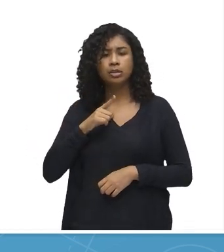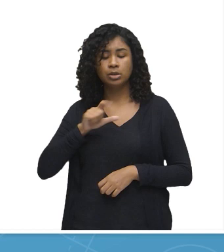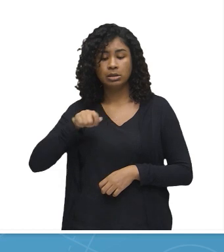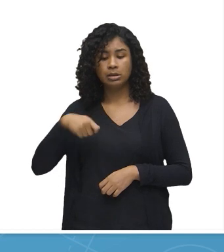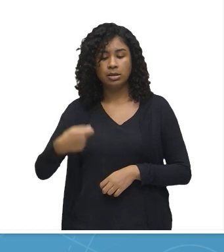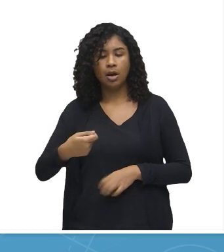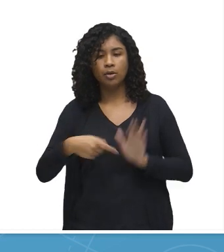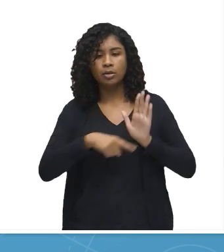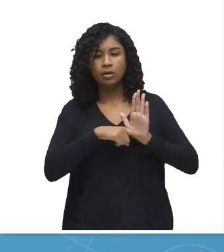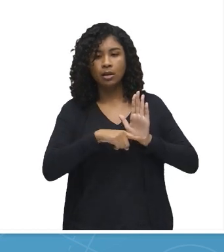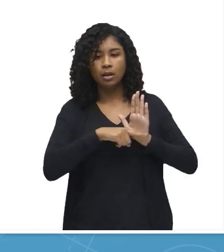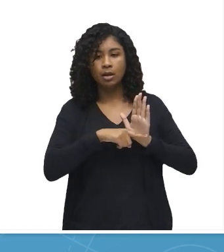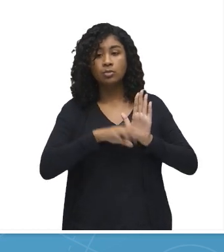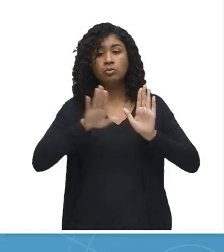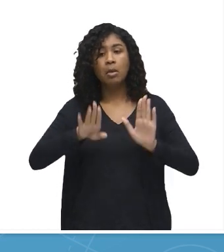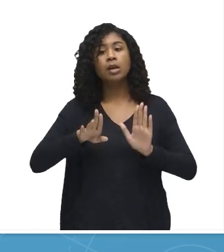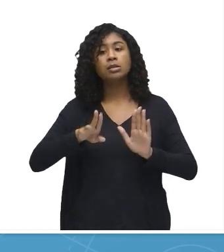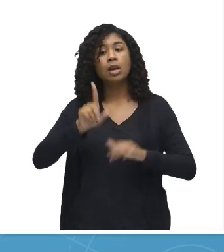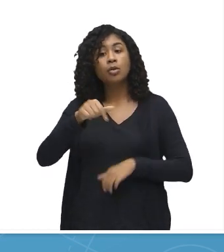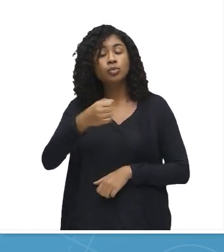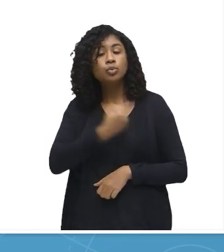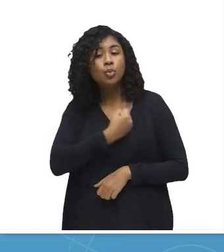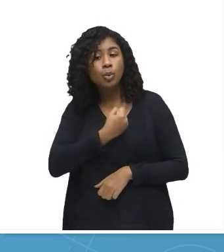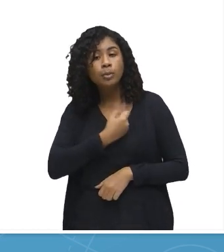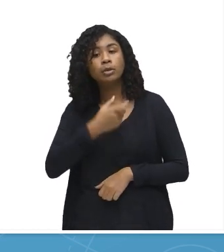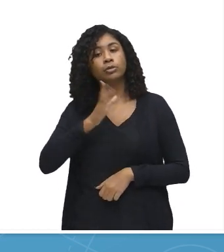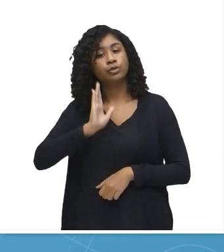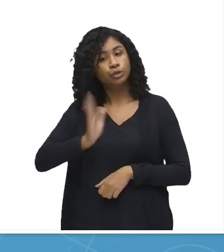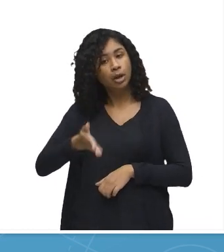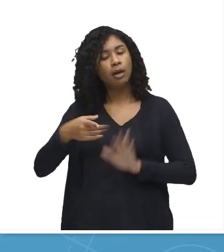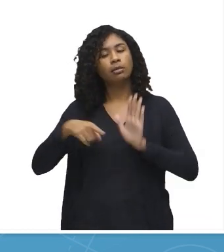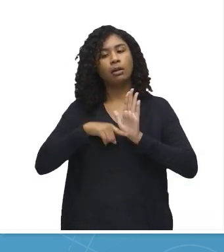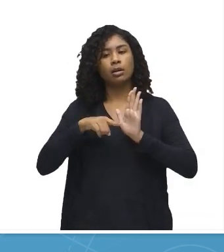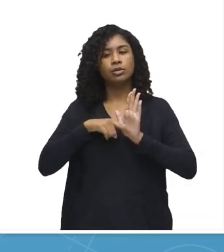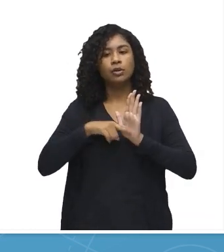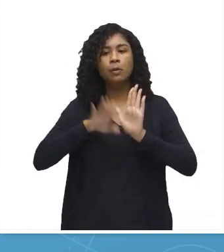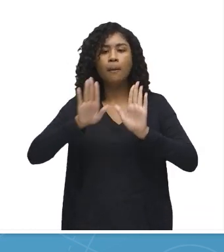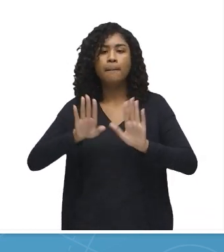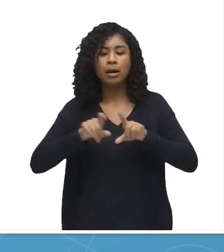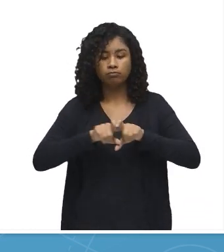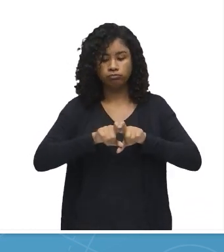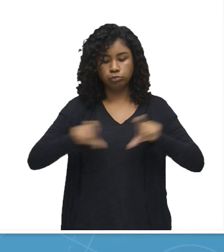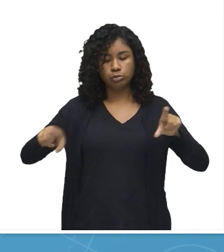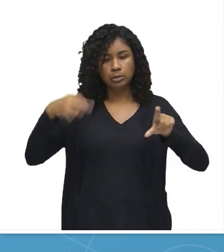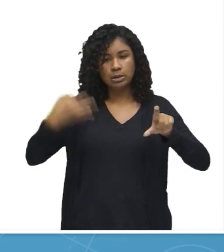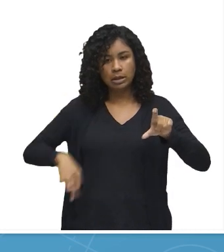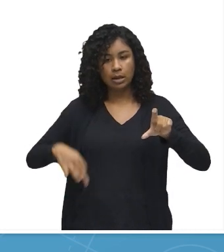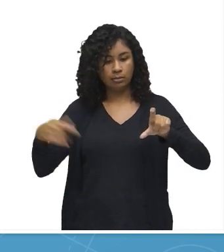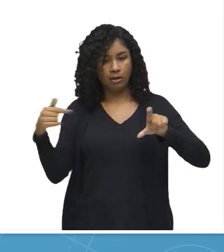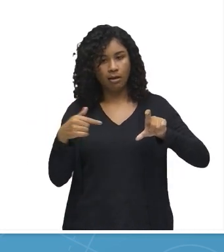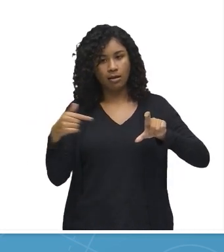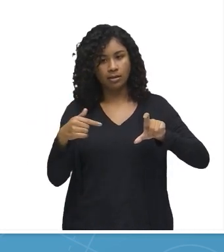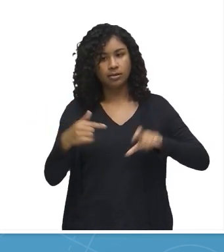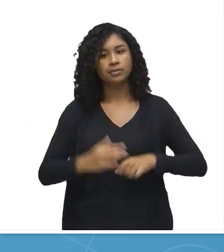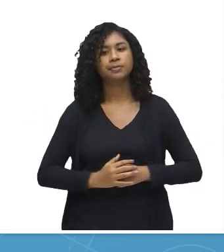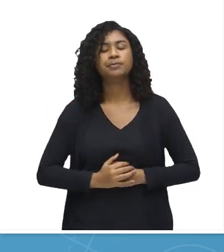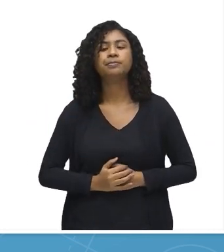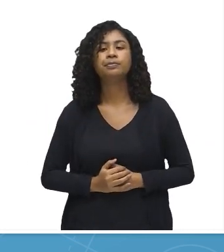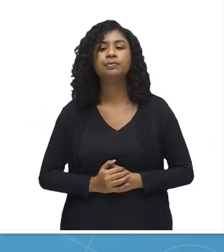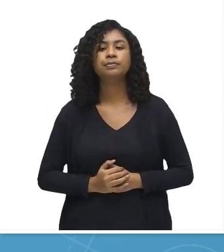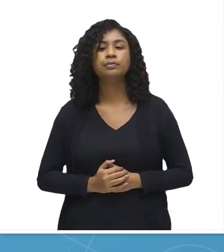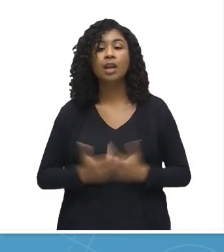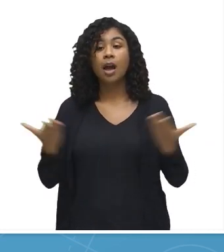conta do número que já veio negativo, tá? Mas a forma como a gente conhece é essa daqui, tá? Muito bem,